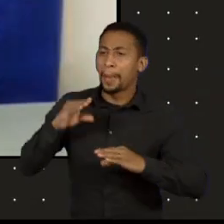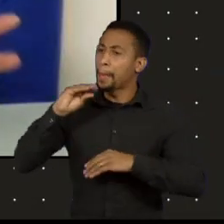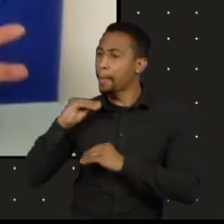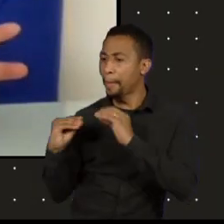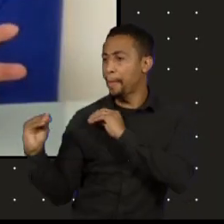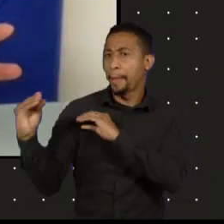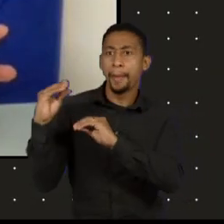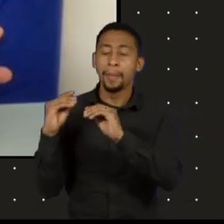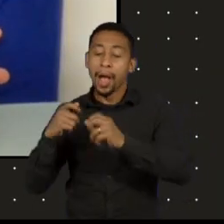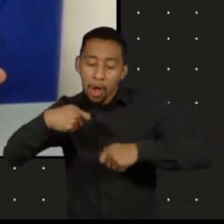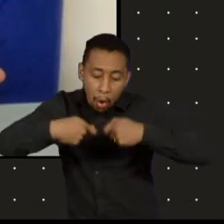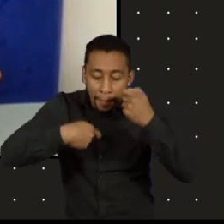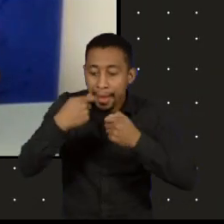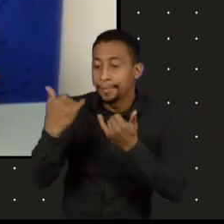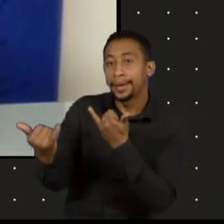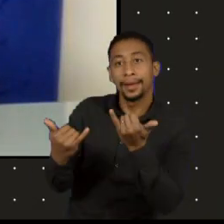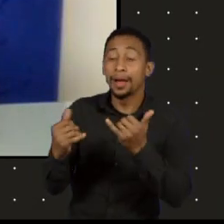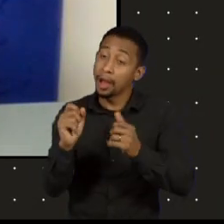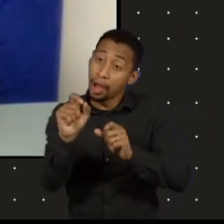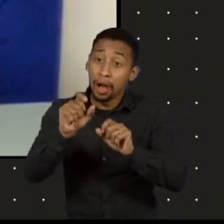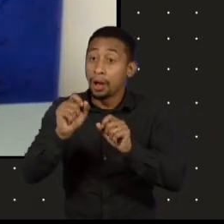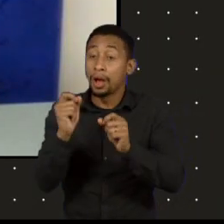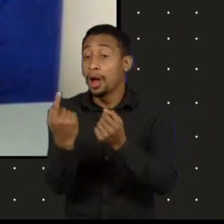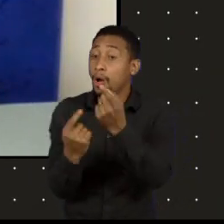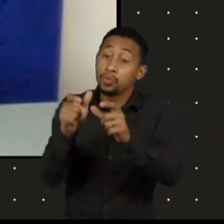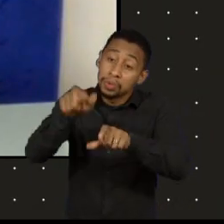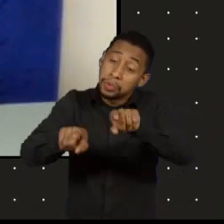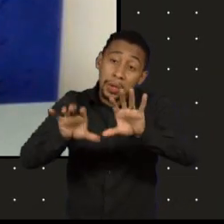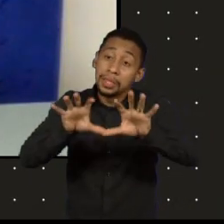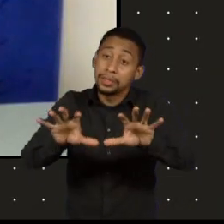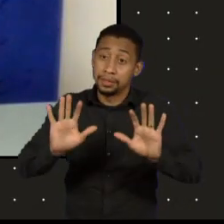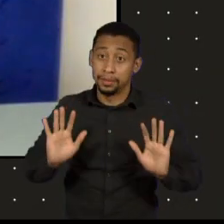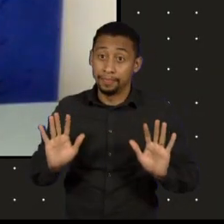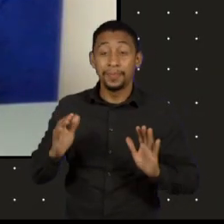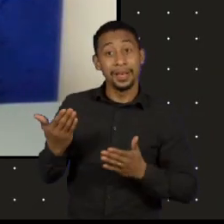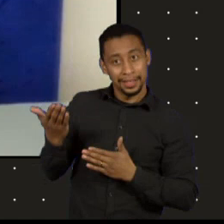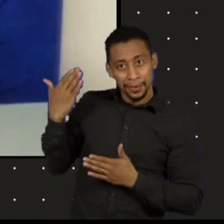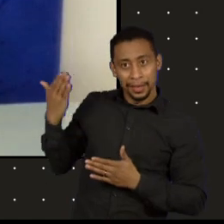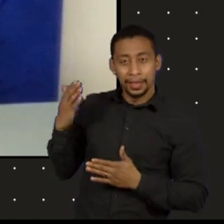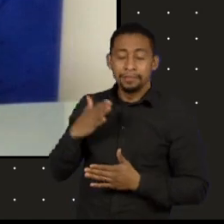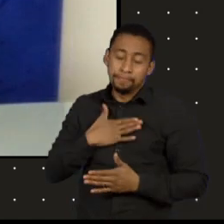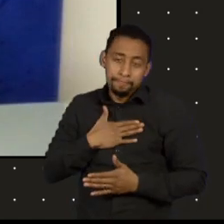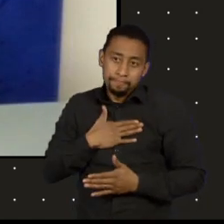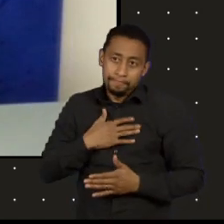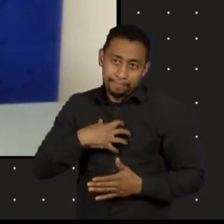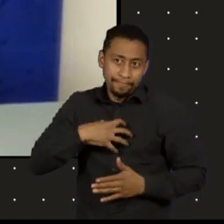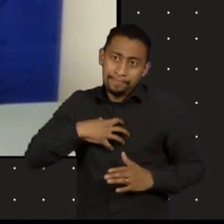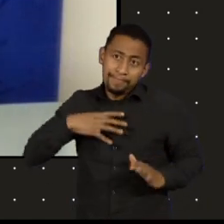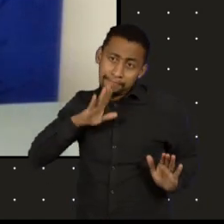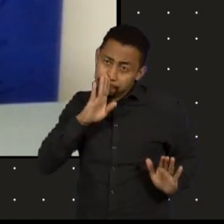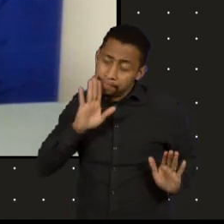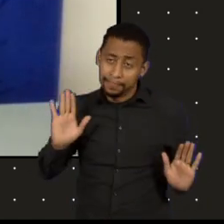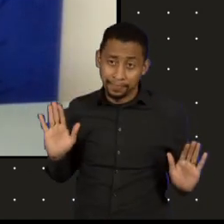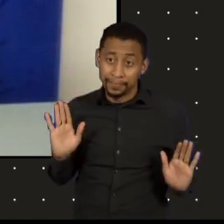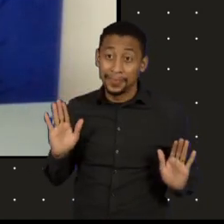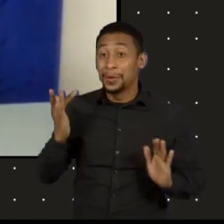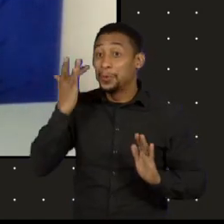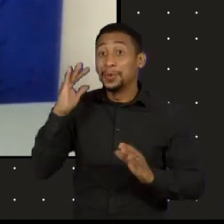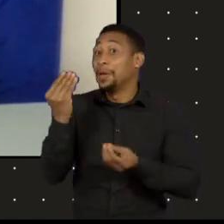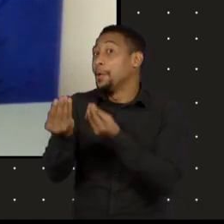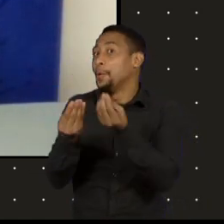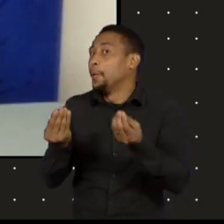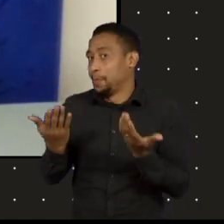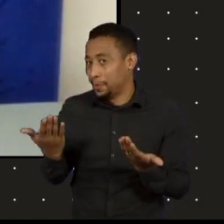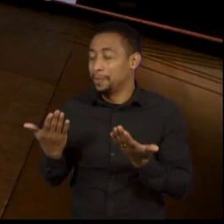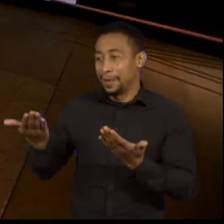Né? Eu não sei se é verdade ou não, eu só fiz uma novela com Fernanda Montenegro, mas não sei se é mito, porque existem